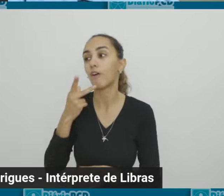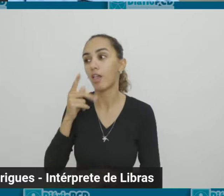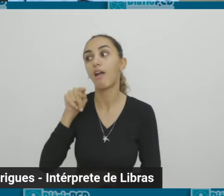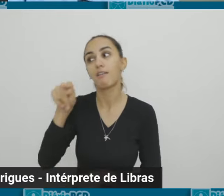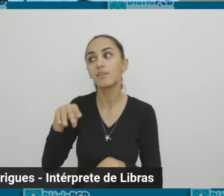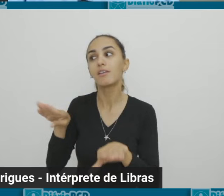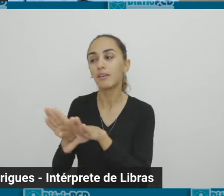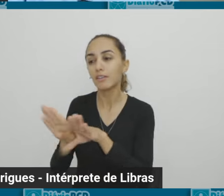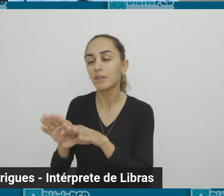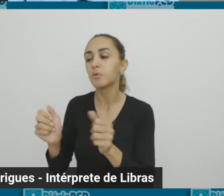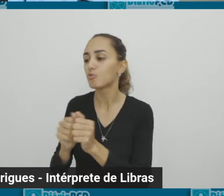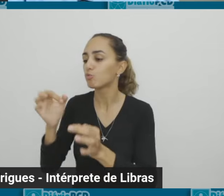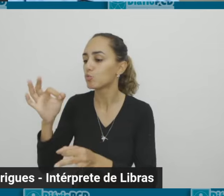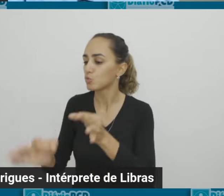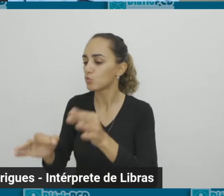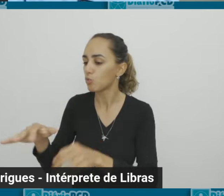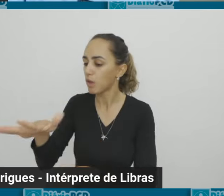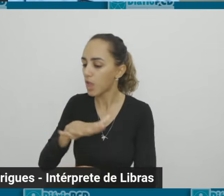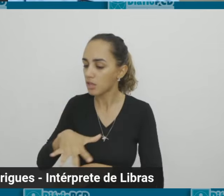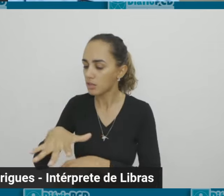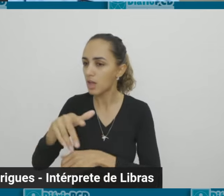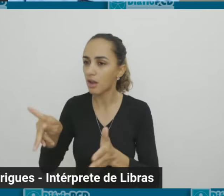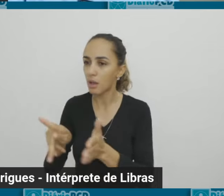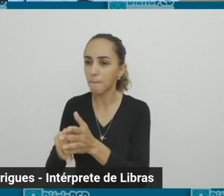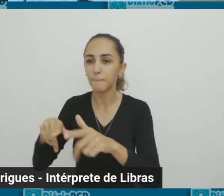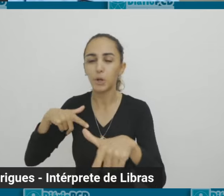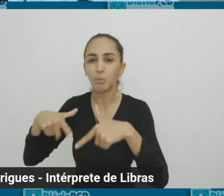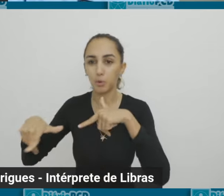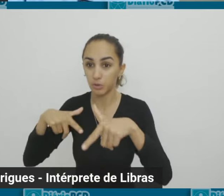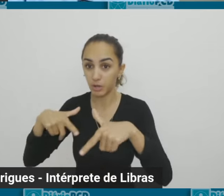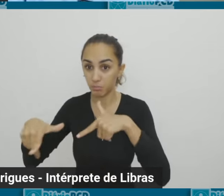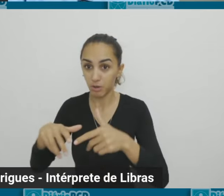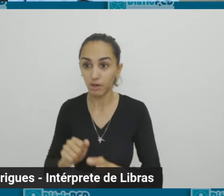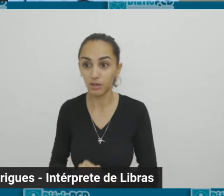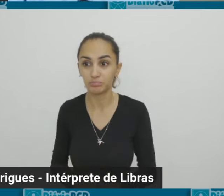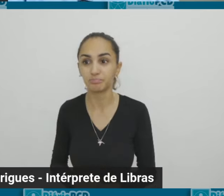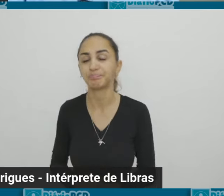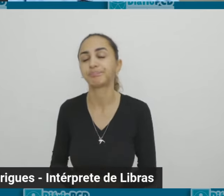área trabalhista e tudo. E fomos